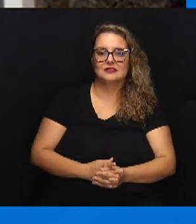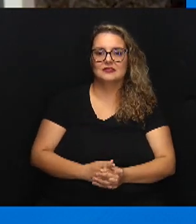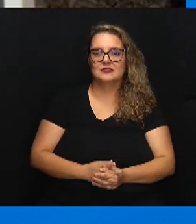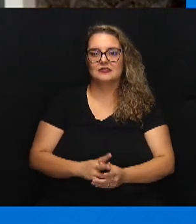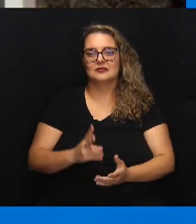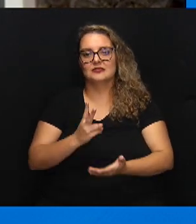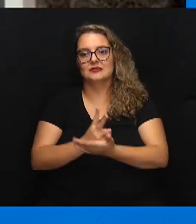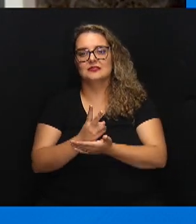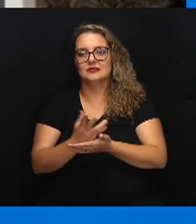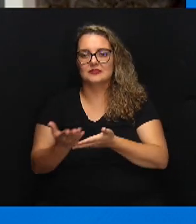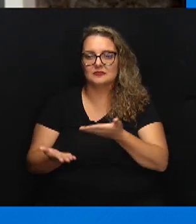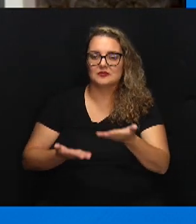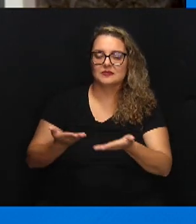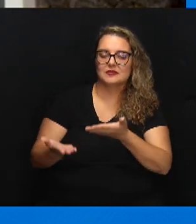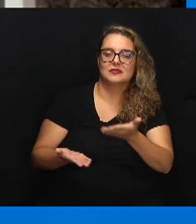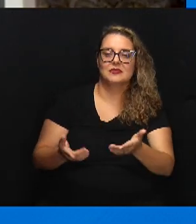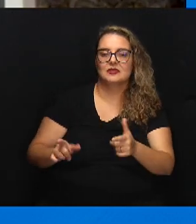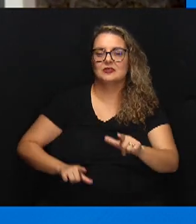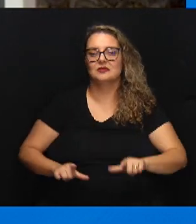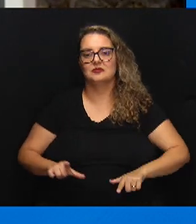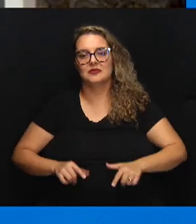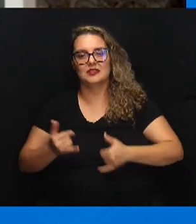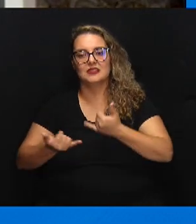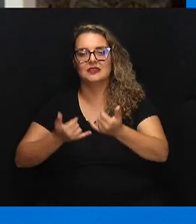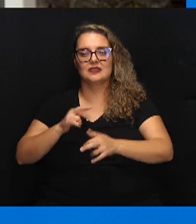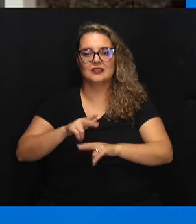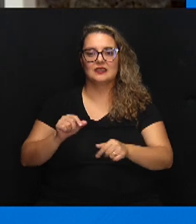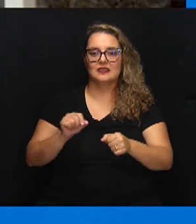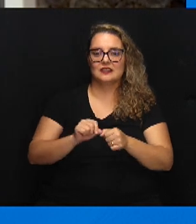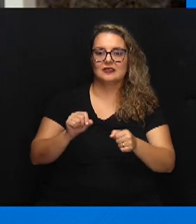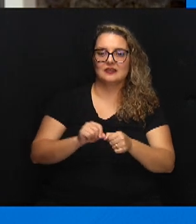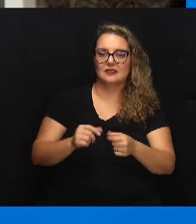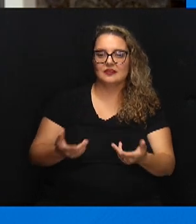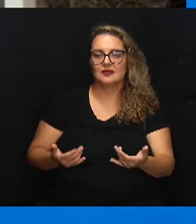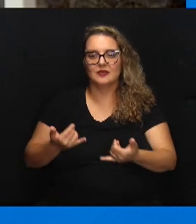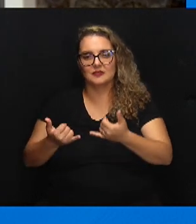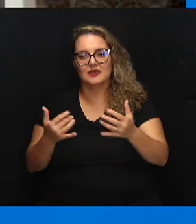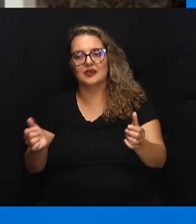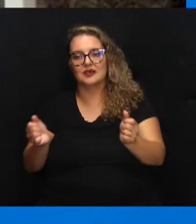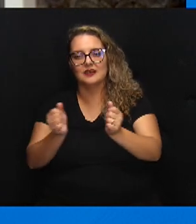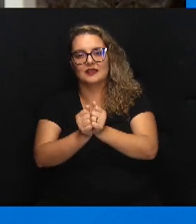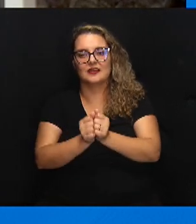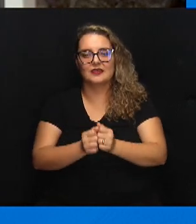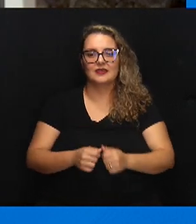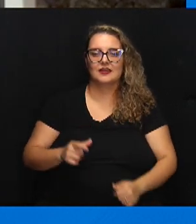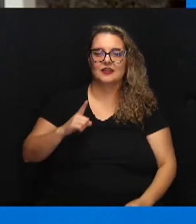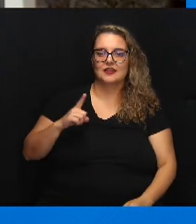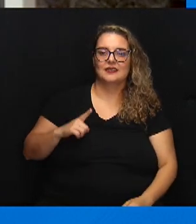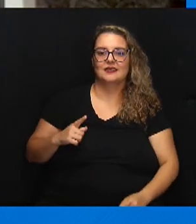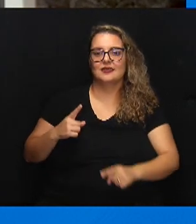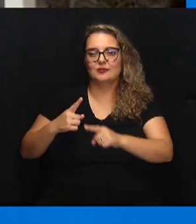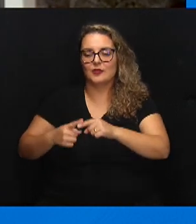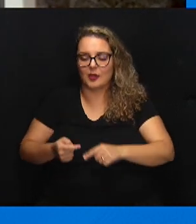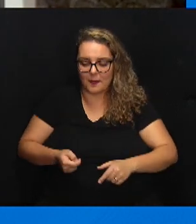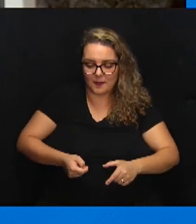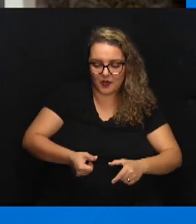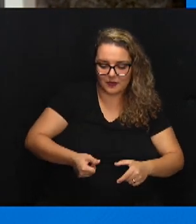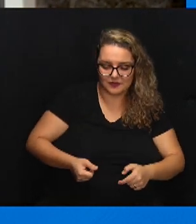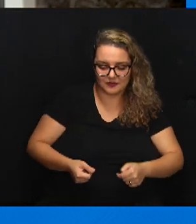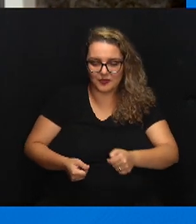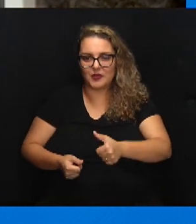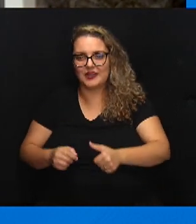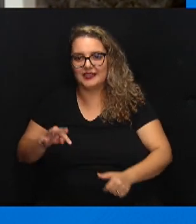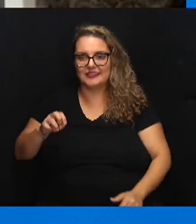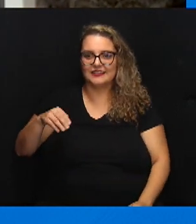nossos primos. E a gente também fazia muitas brincadeiras juntos, tinha a nossa disputa de tampinha, ficava com os dedos